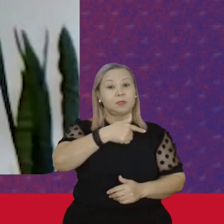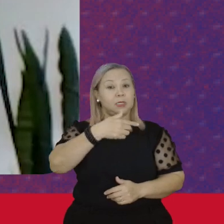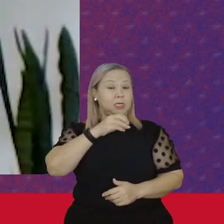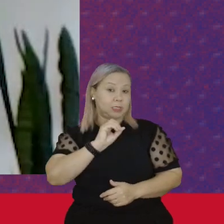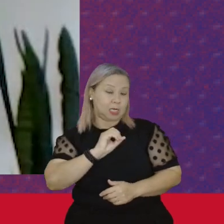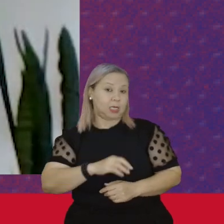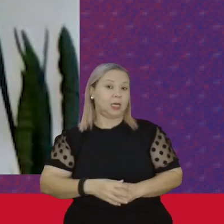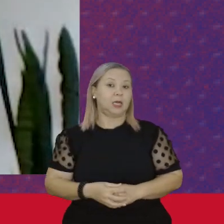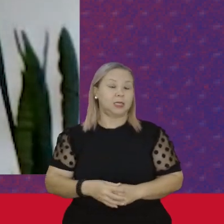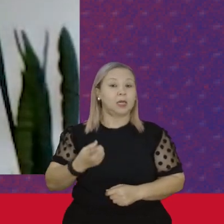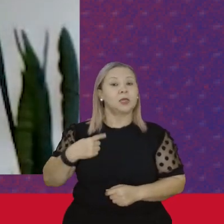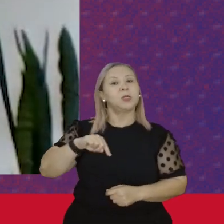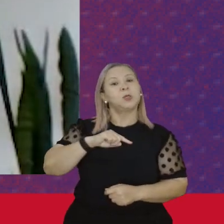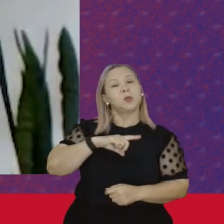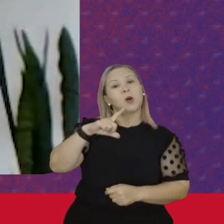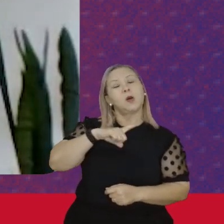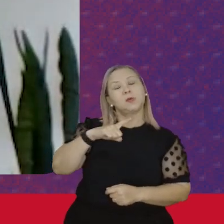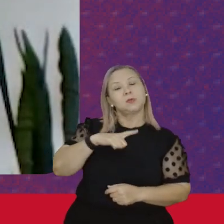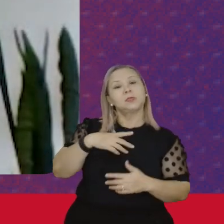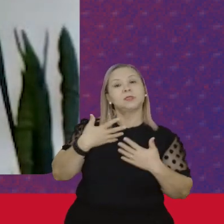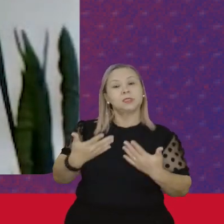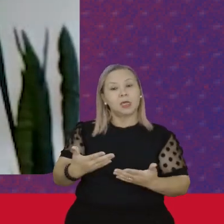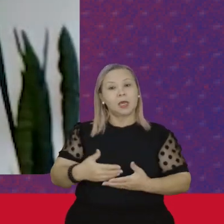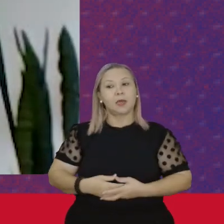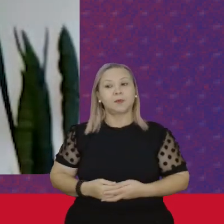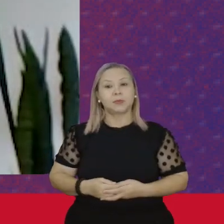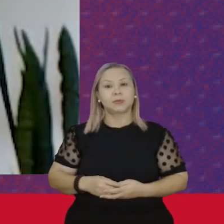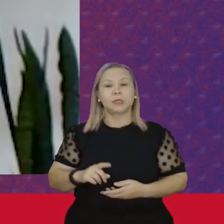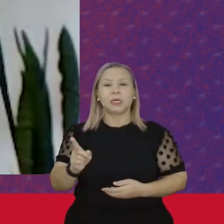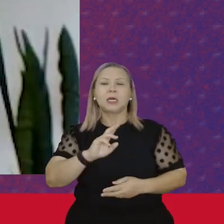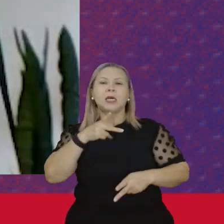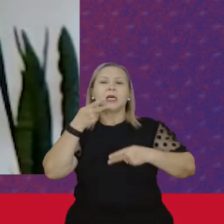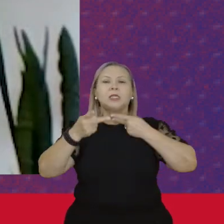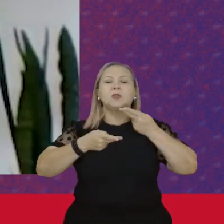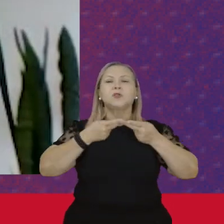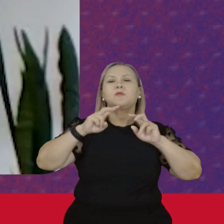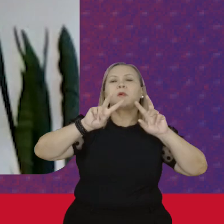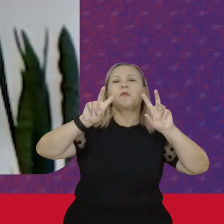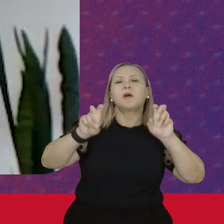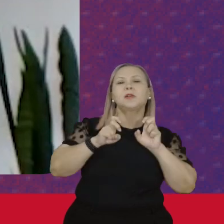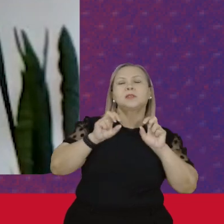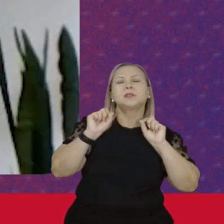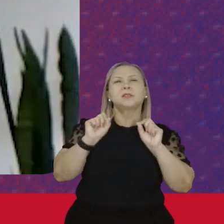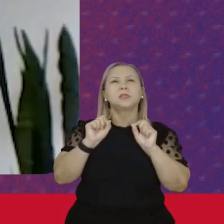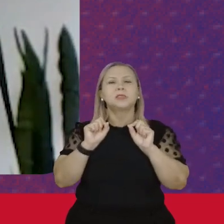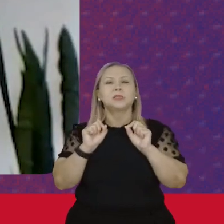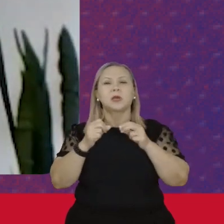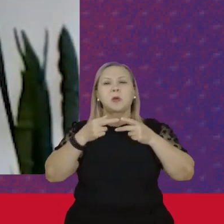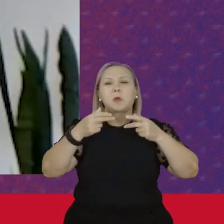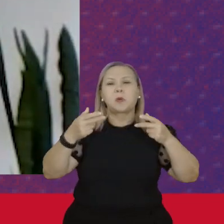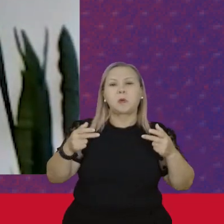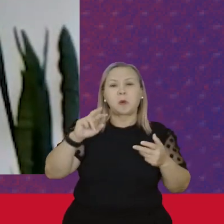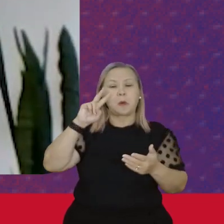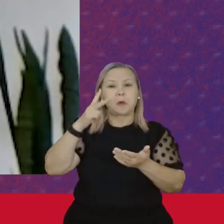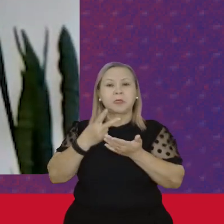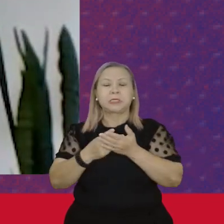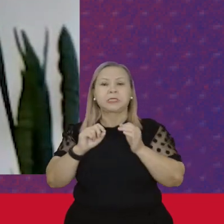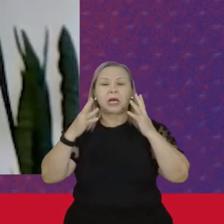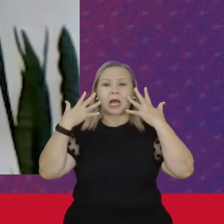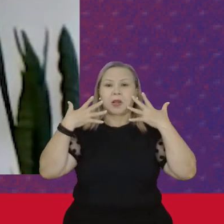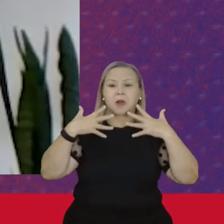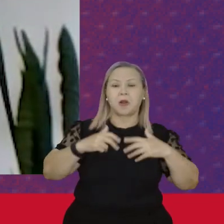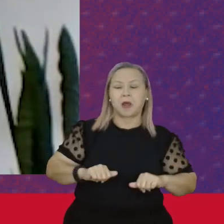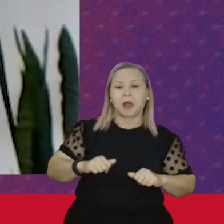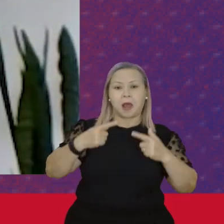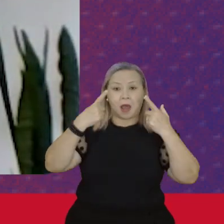1970 nós temos, né, não se falava sobre isso, era algo, né, considerado natural, a violência